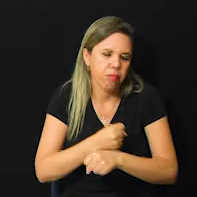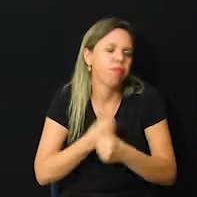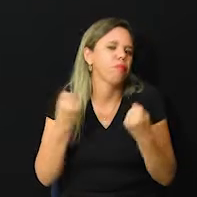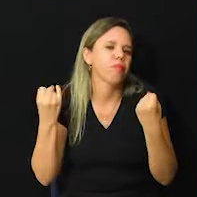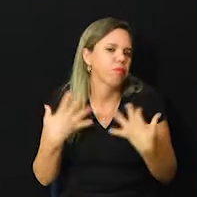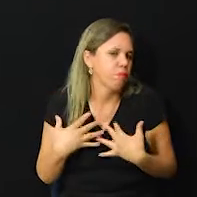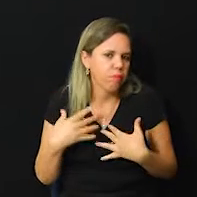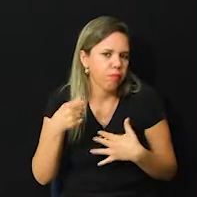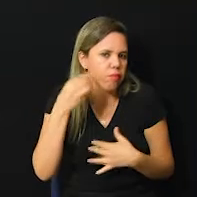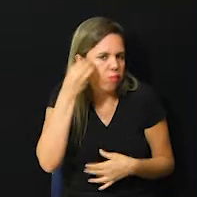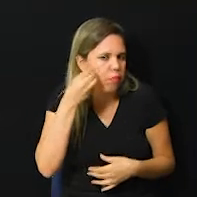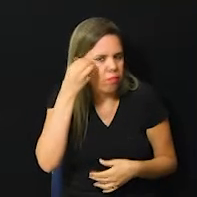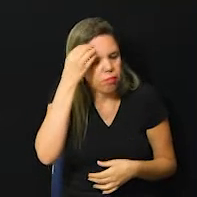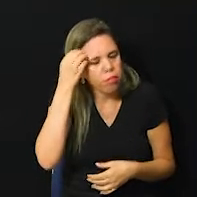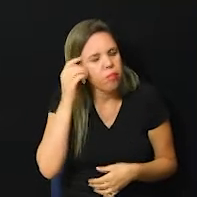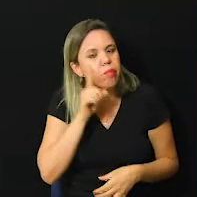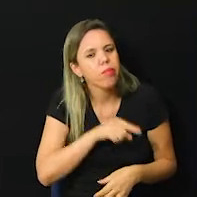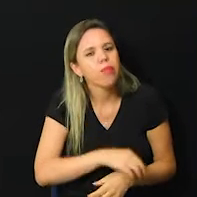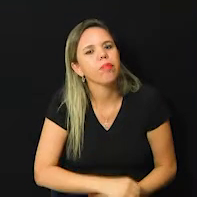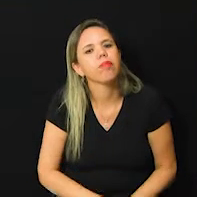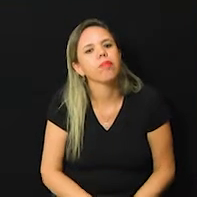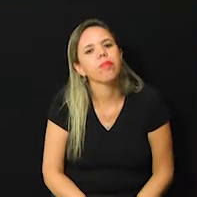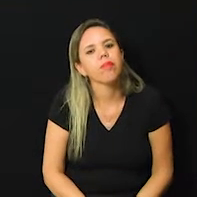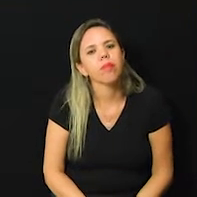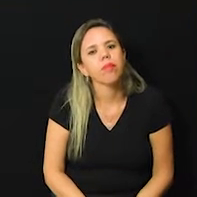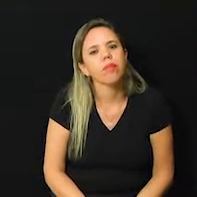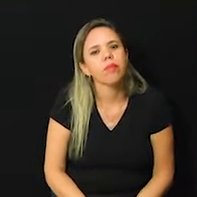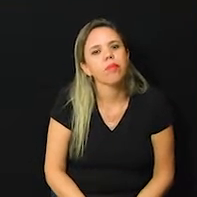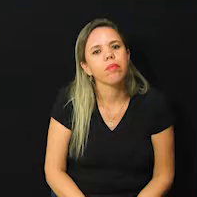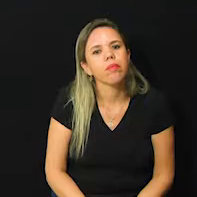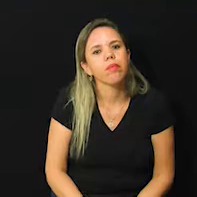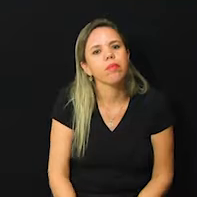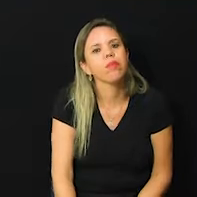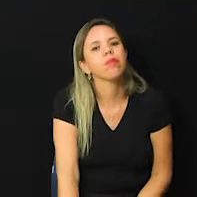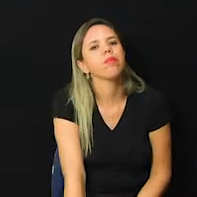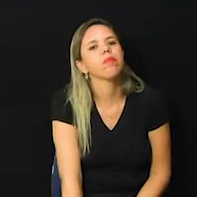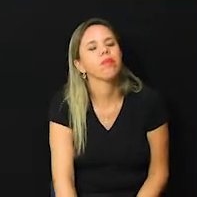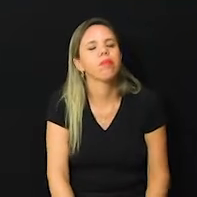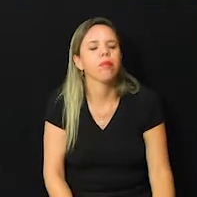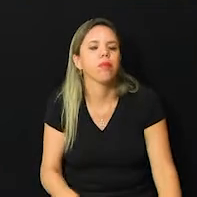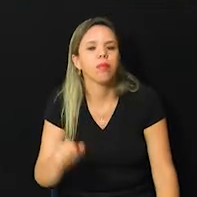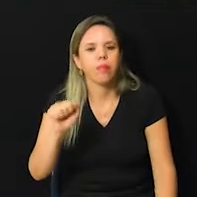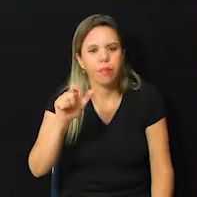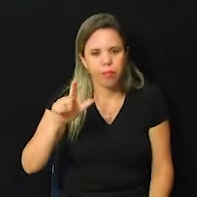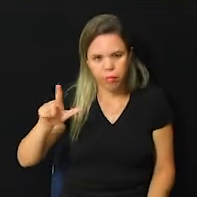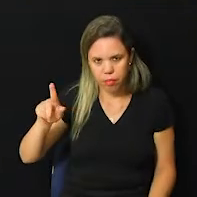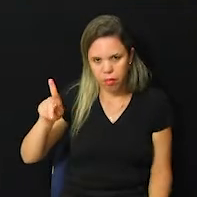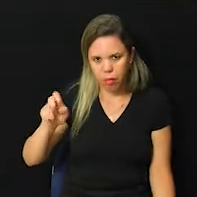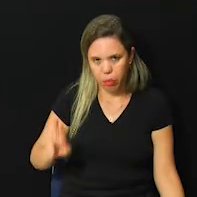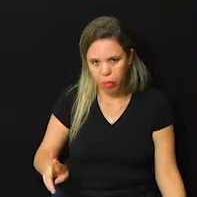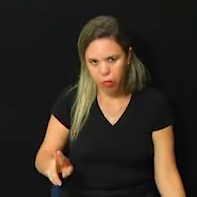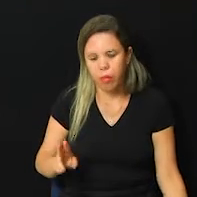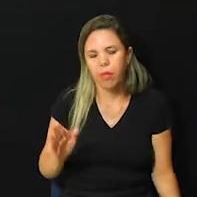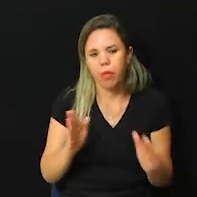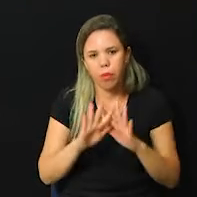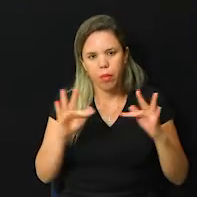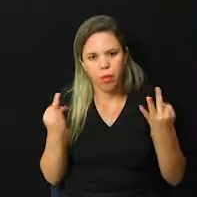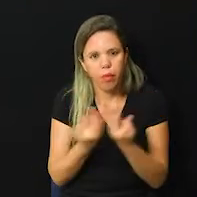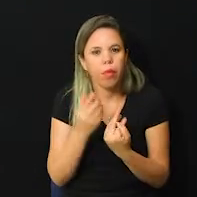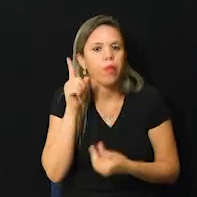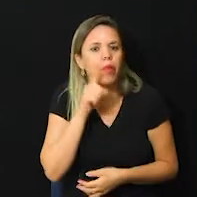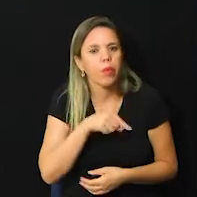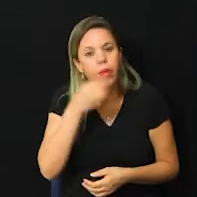conta um pouquinho sua experiência aí nos Estados Unidos o woofer você mora com uma família